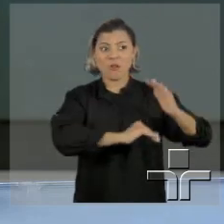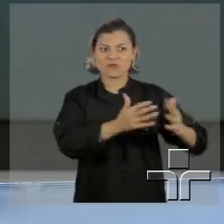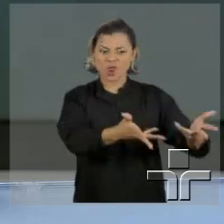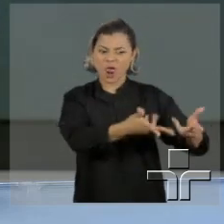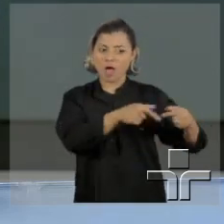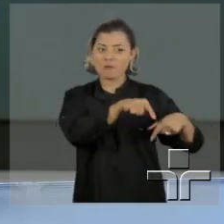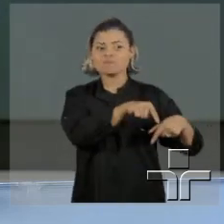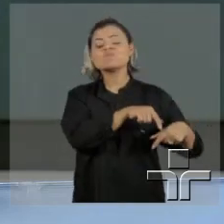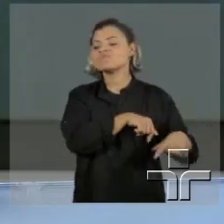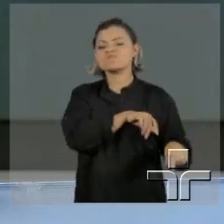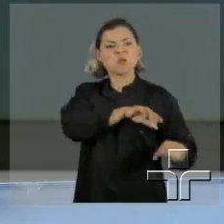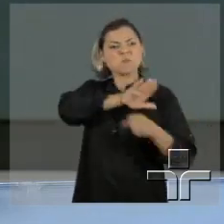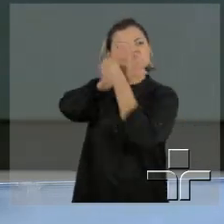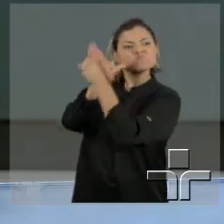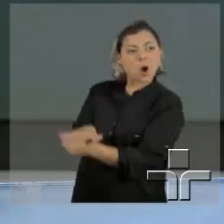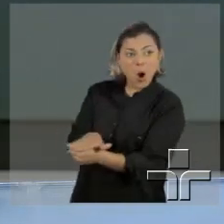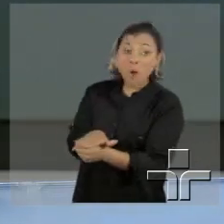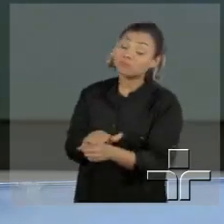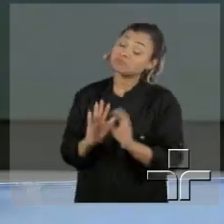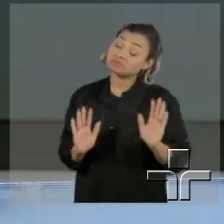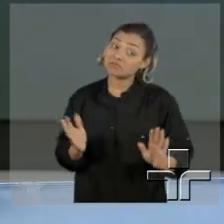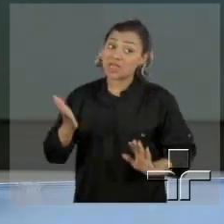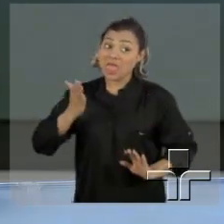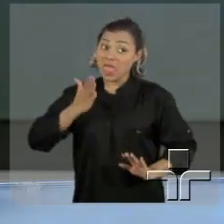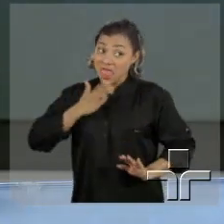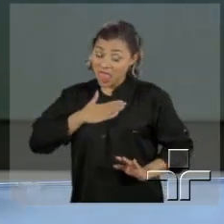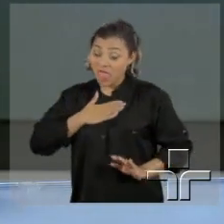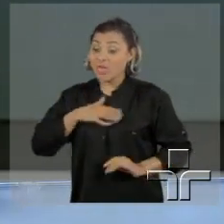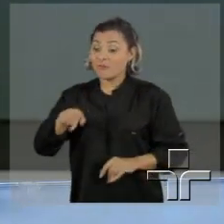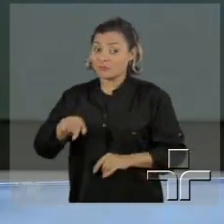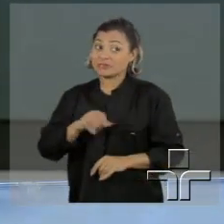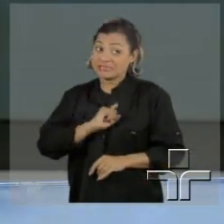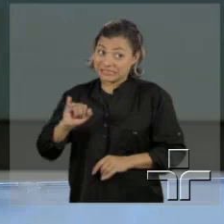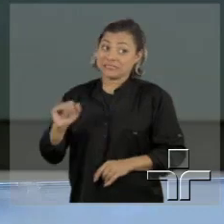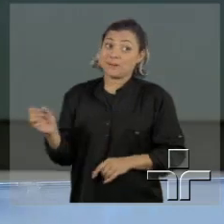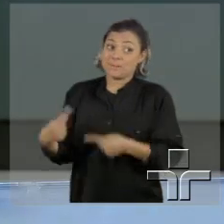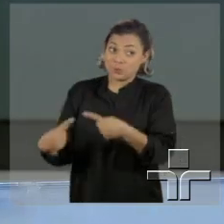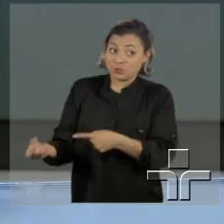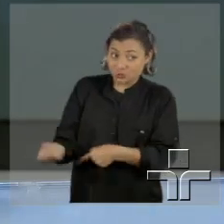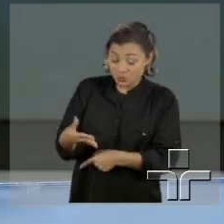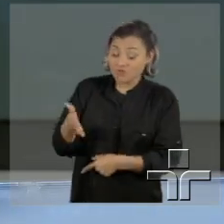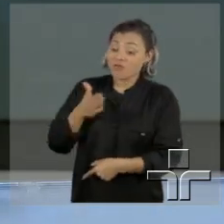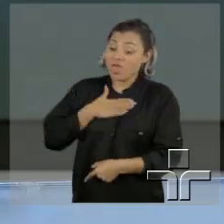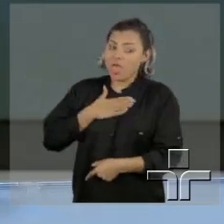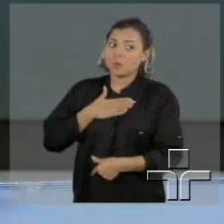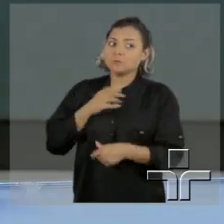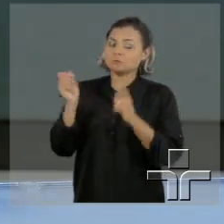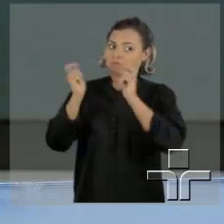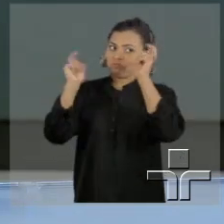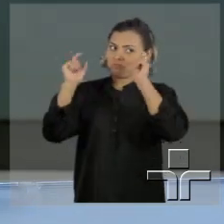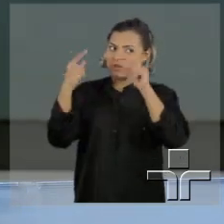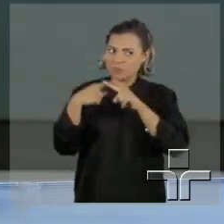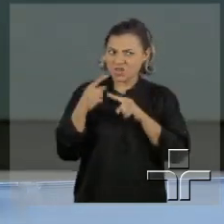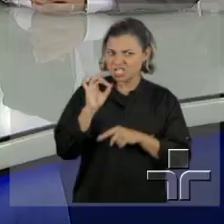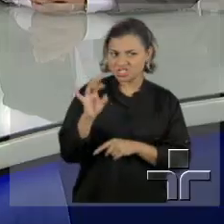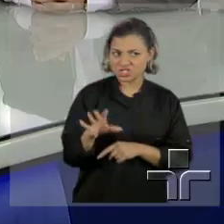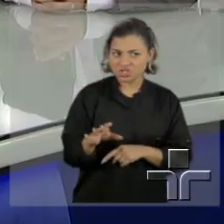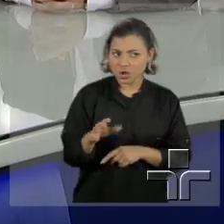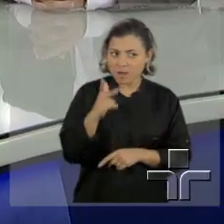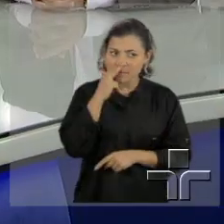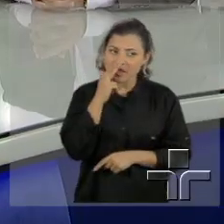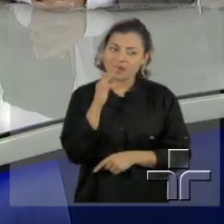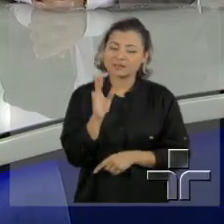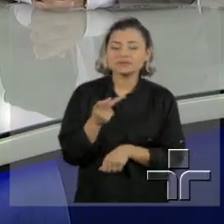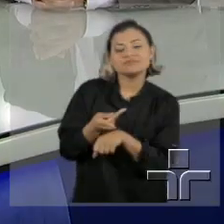uma presa fácil. Então, no lugar deles, eu ficaria muito atento, porque aquele tapinha nas costas, às vezes, é apenas uma pessoa